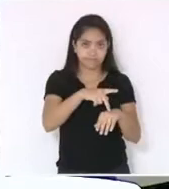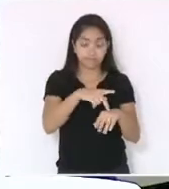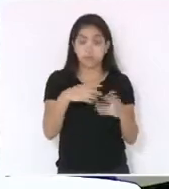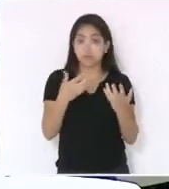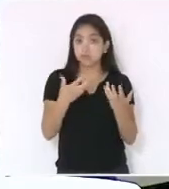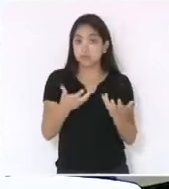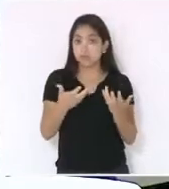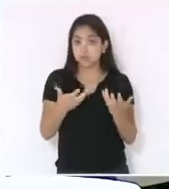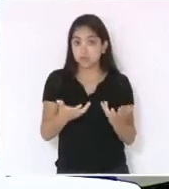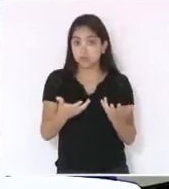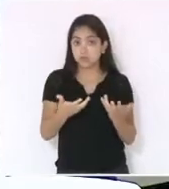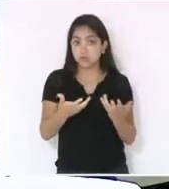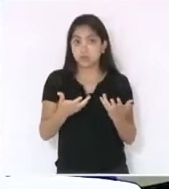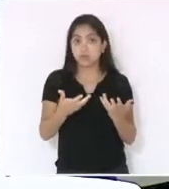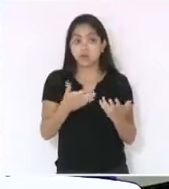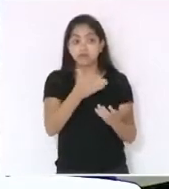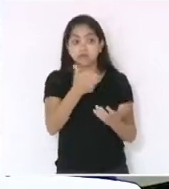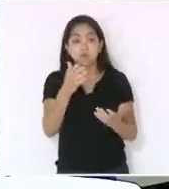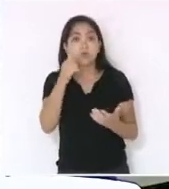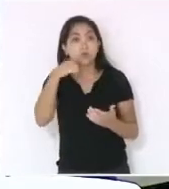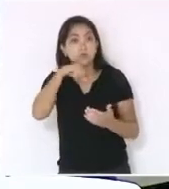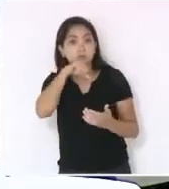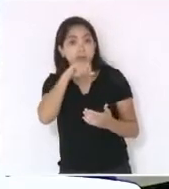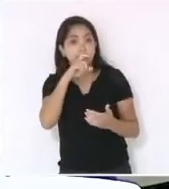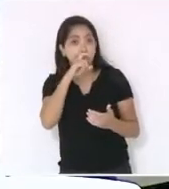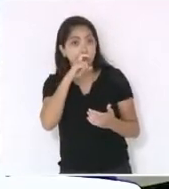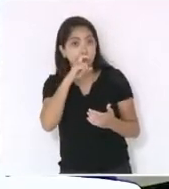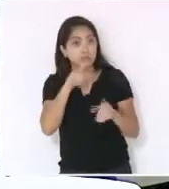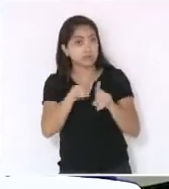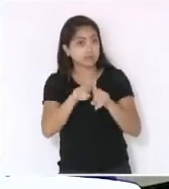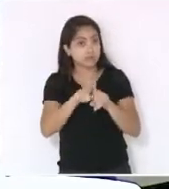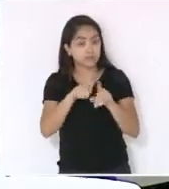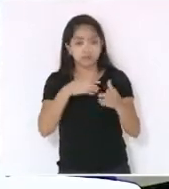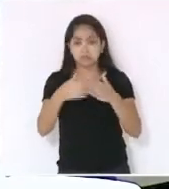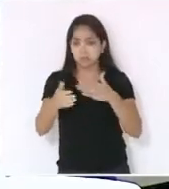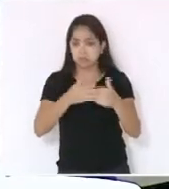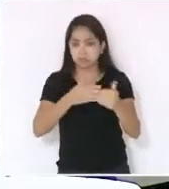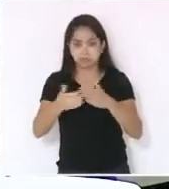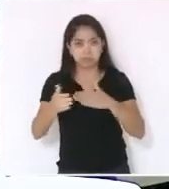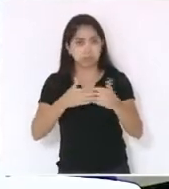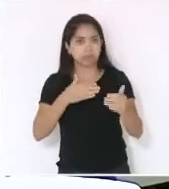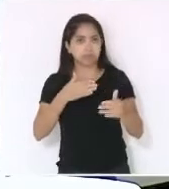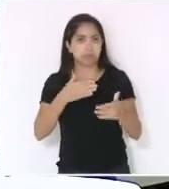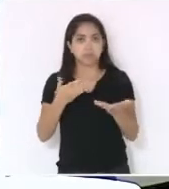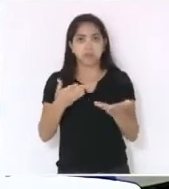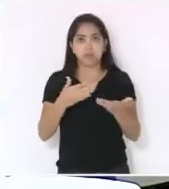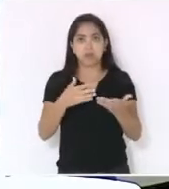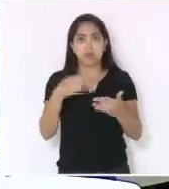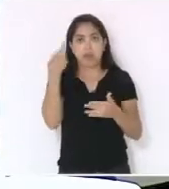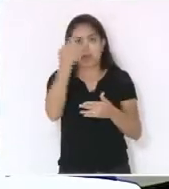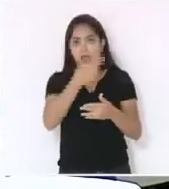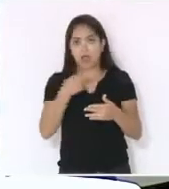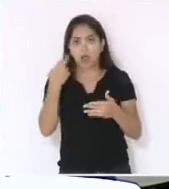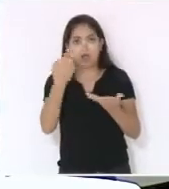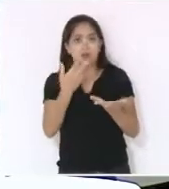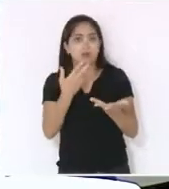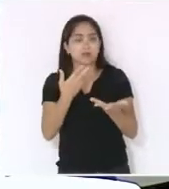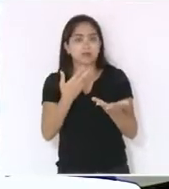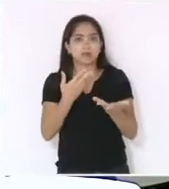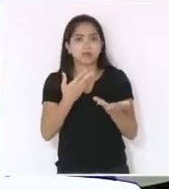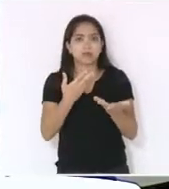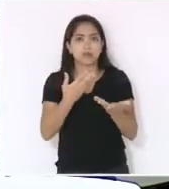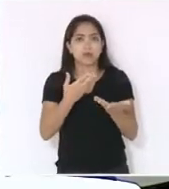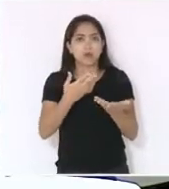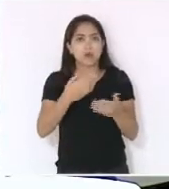Queremos todas as mães, pais conosco, independente de classe social, raça, credo ou